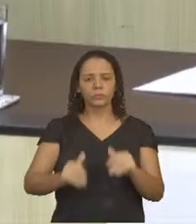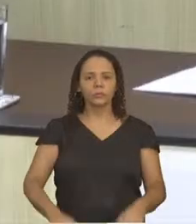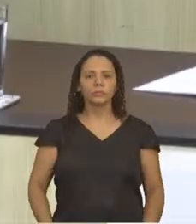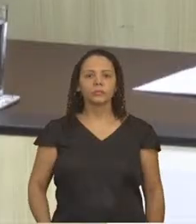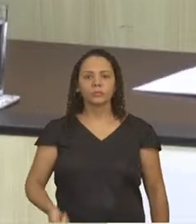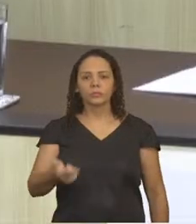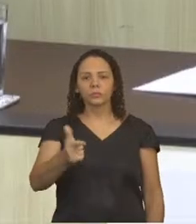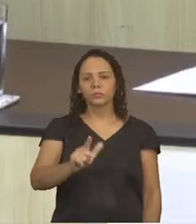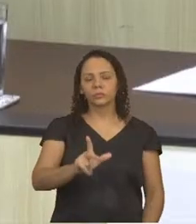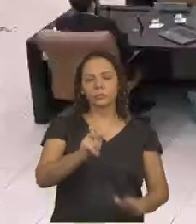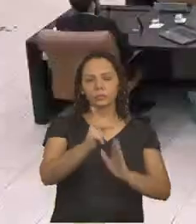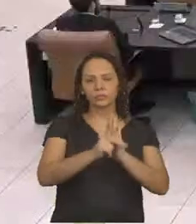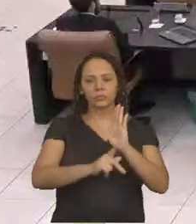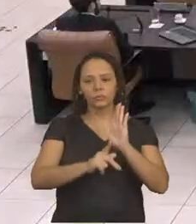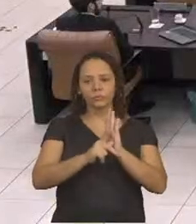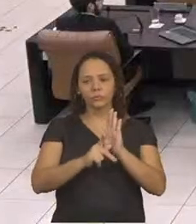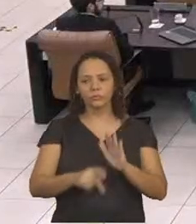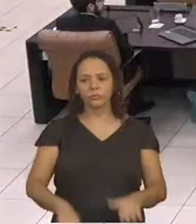Próximo projeto.